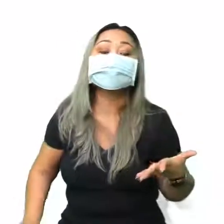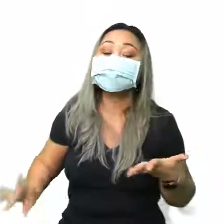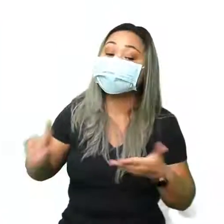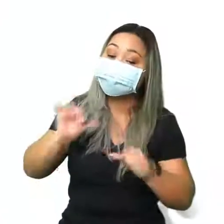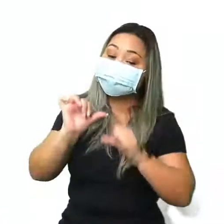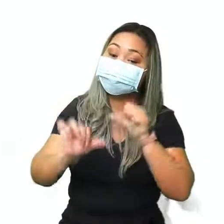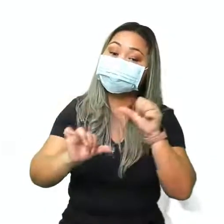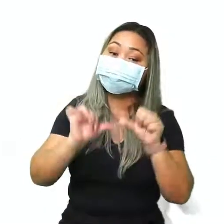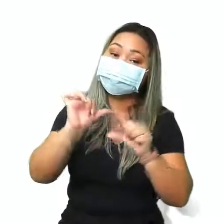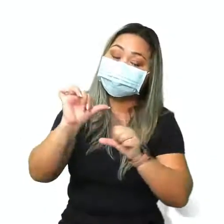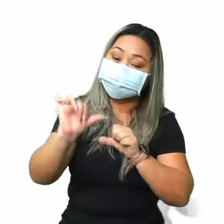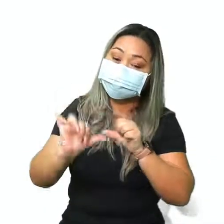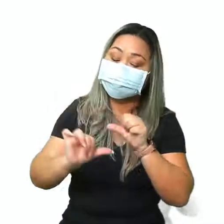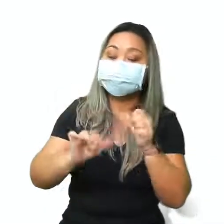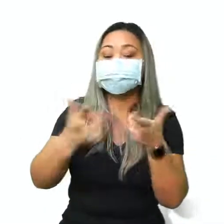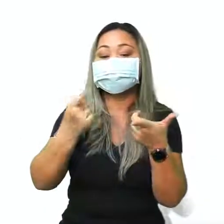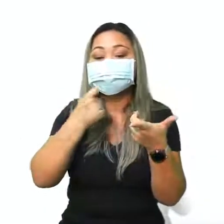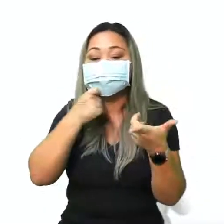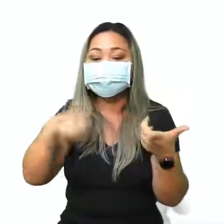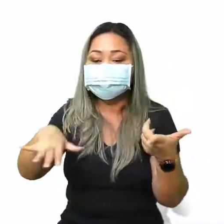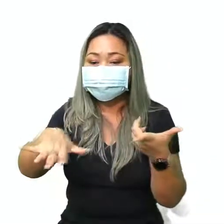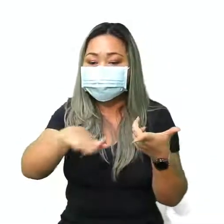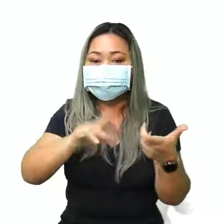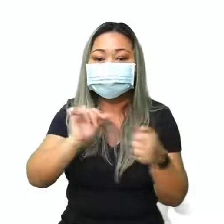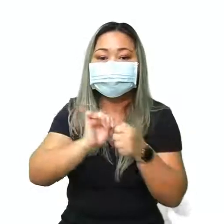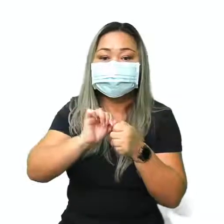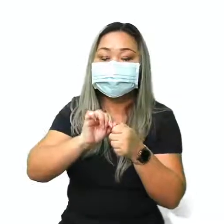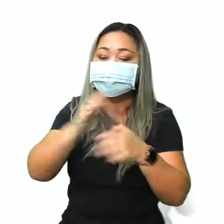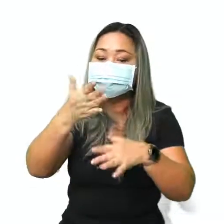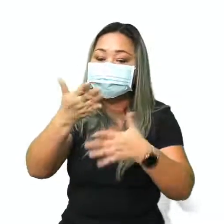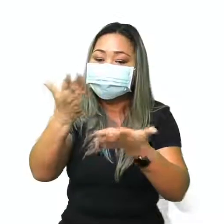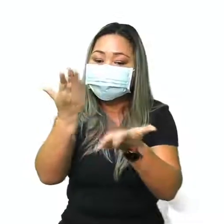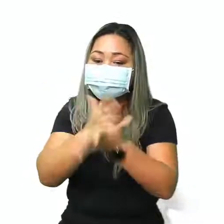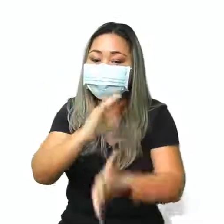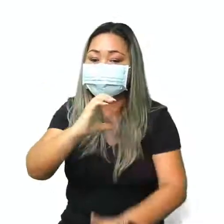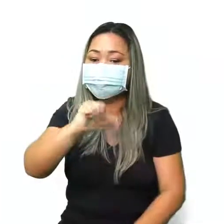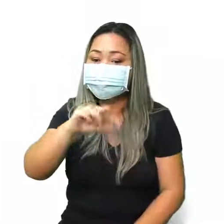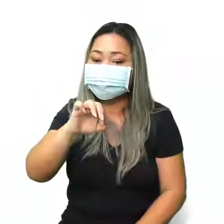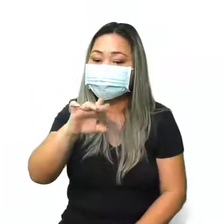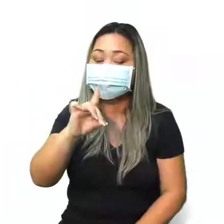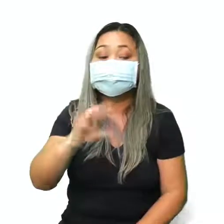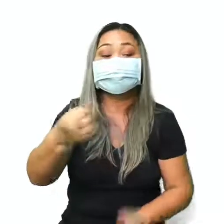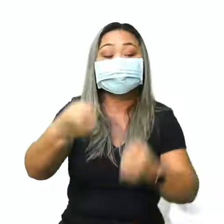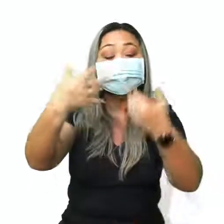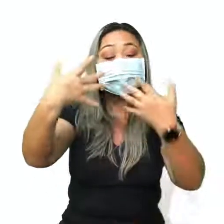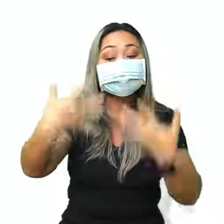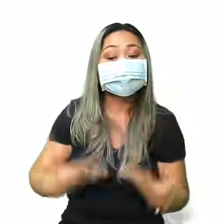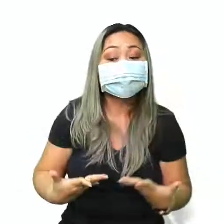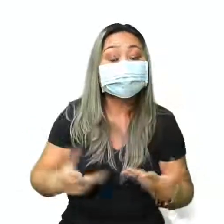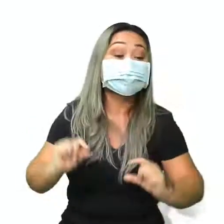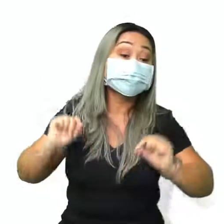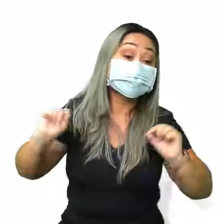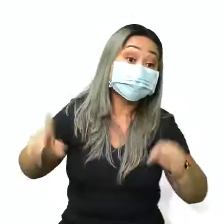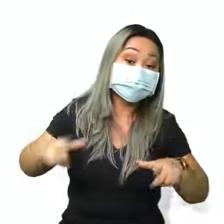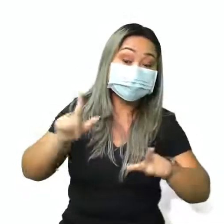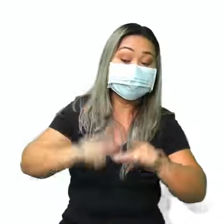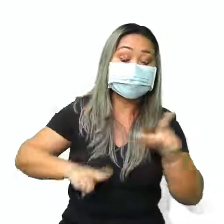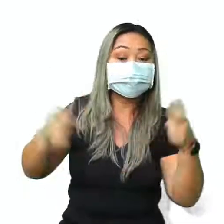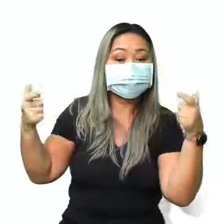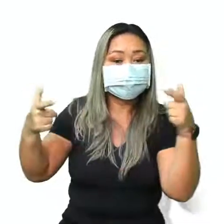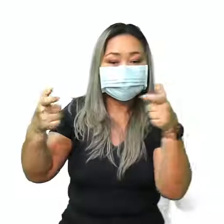Nessa modificação da ictiofauna, o desaparecimento do cascudo pode ser explicado pelo fato, letra